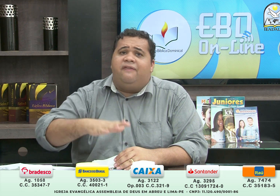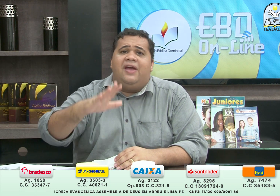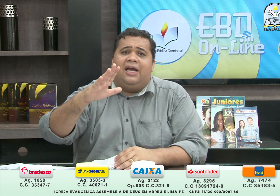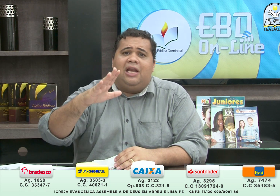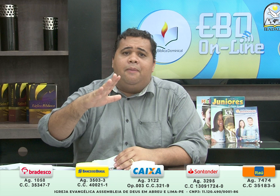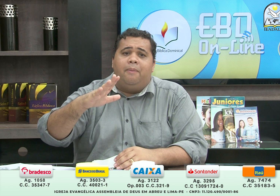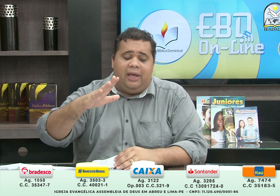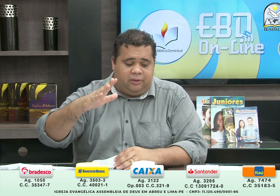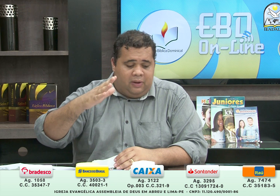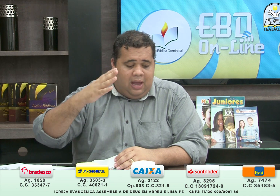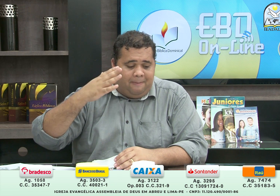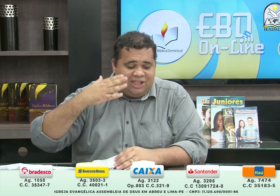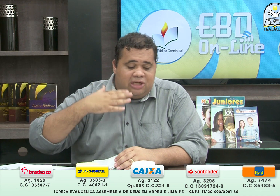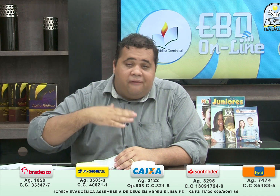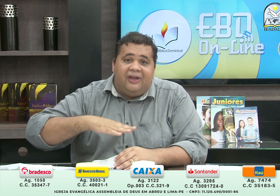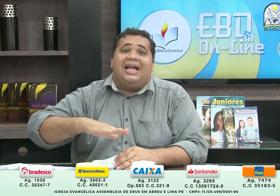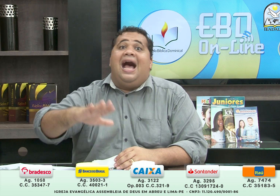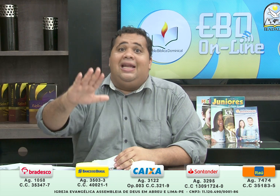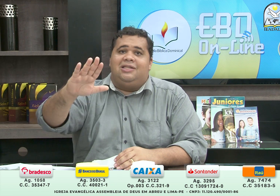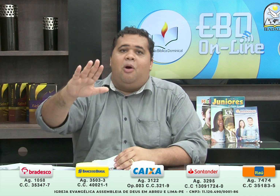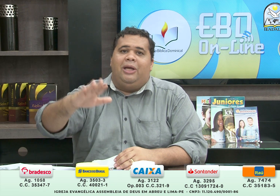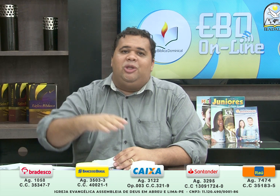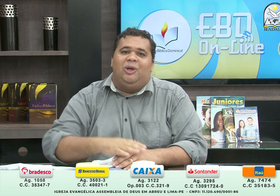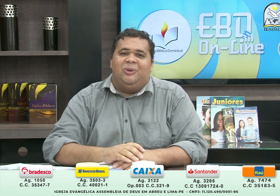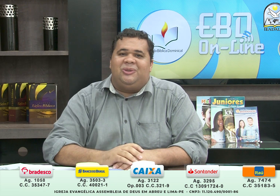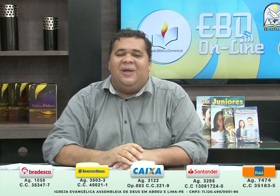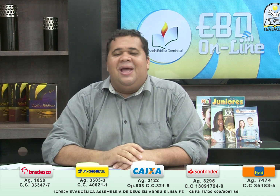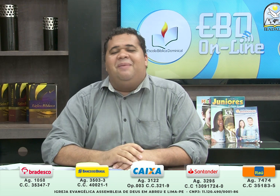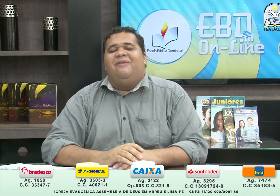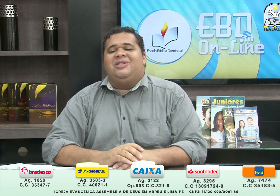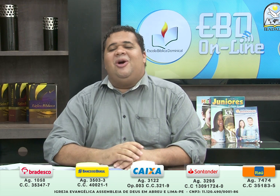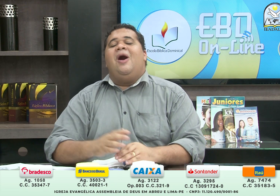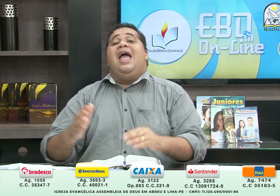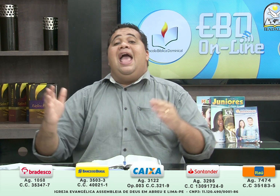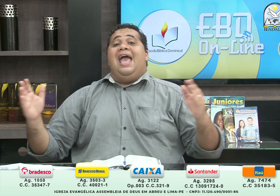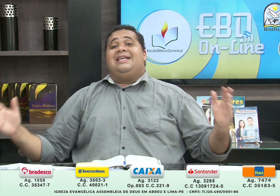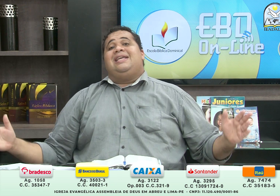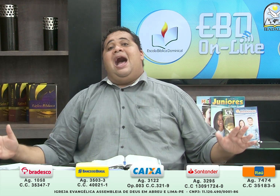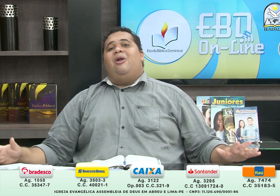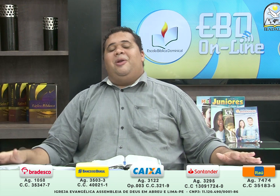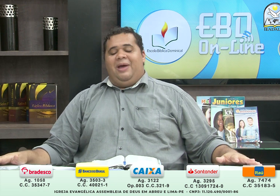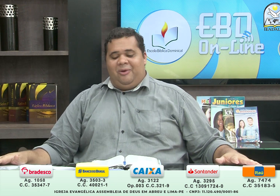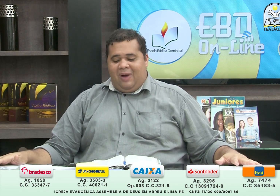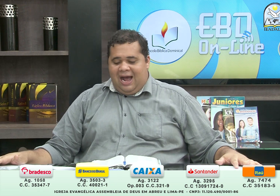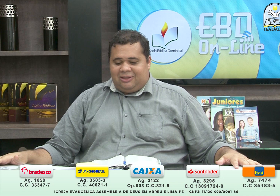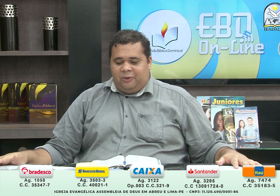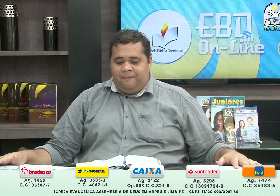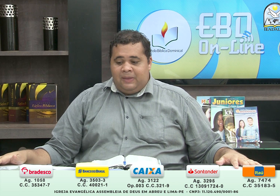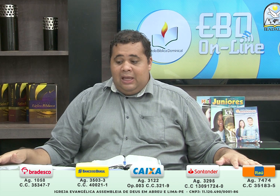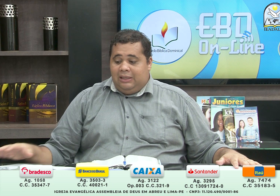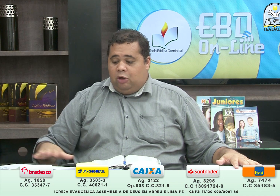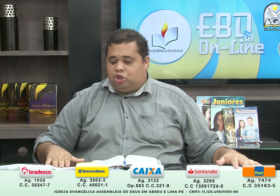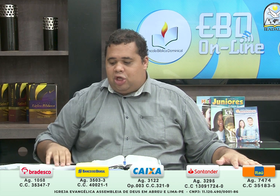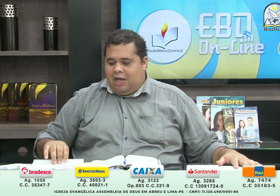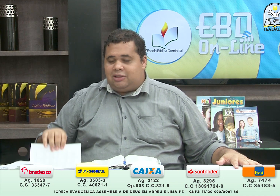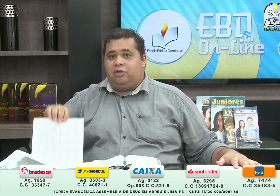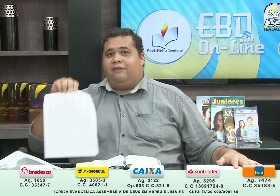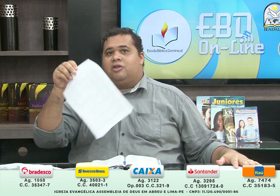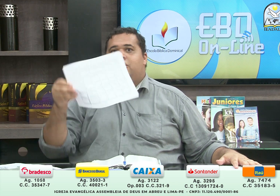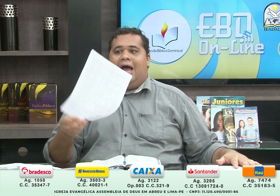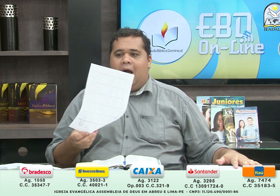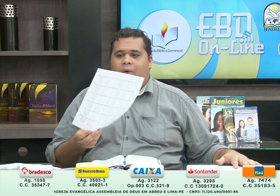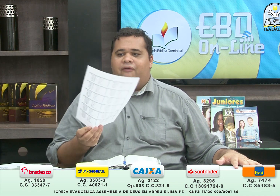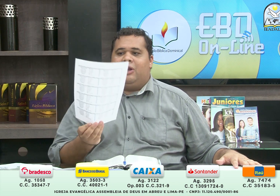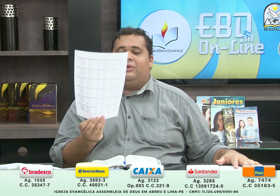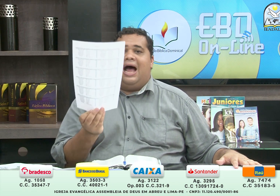precisa viver aquele momento mas não ficar nesse momento de luto Professor Essa é a aula número quatro não esqueça do